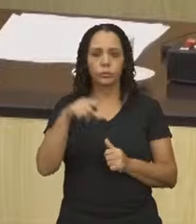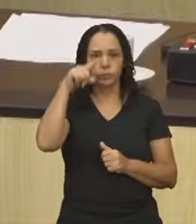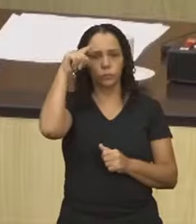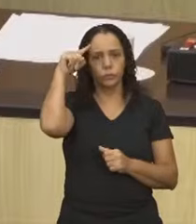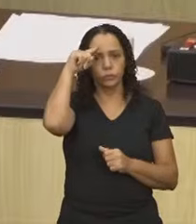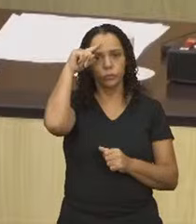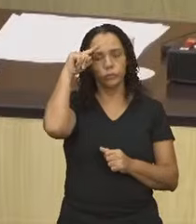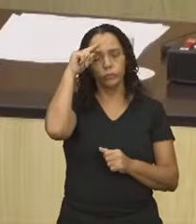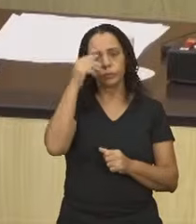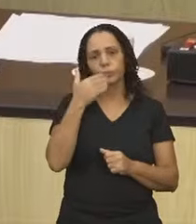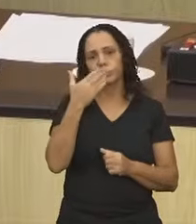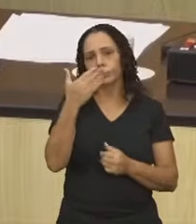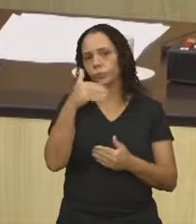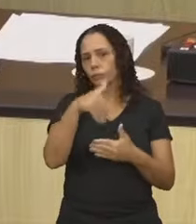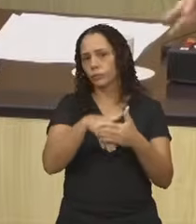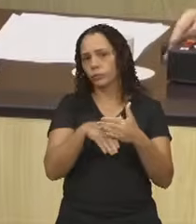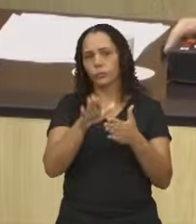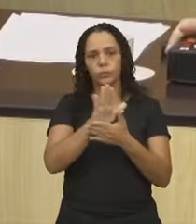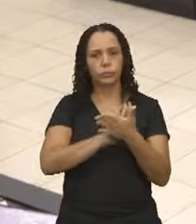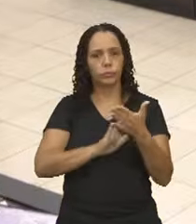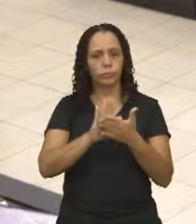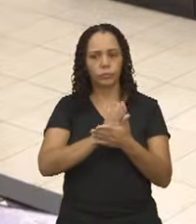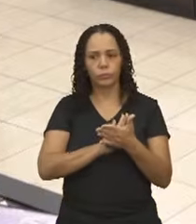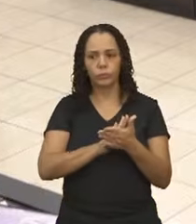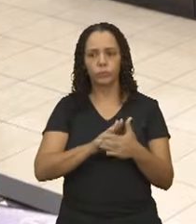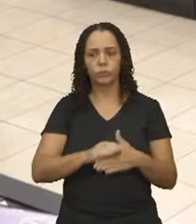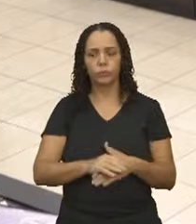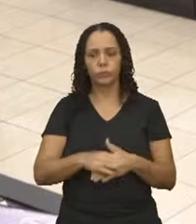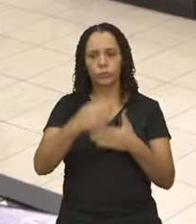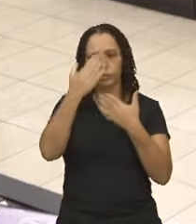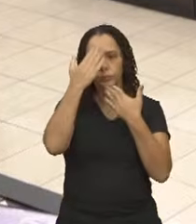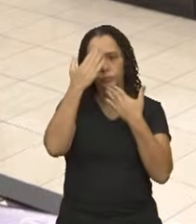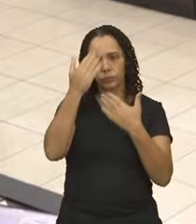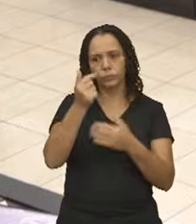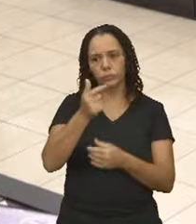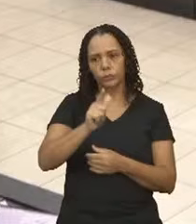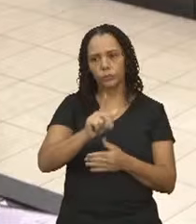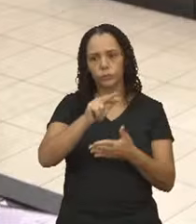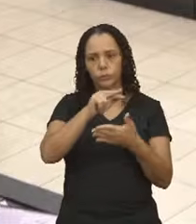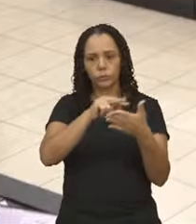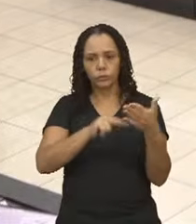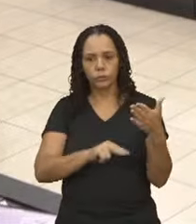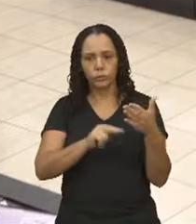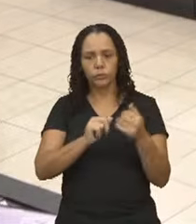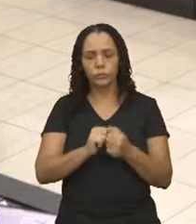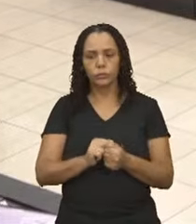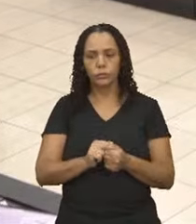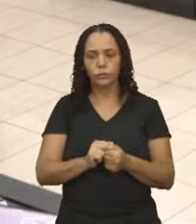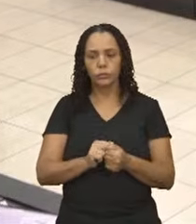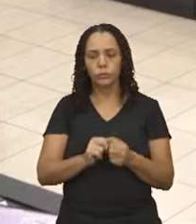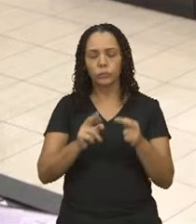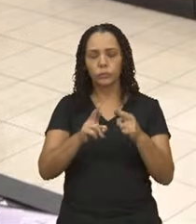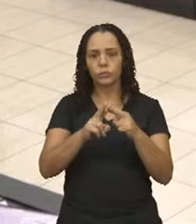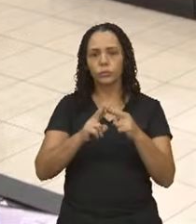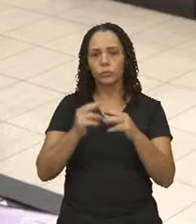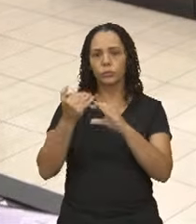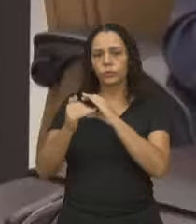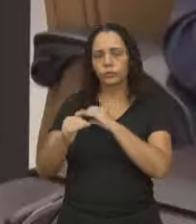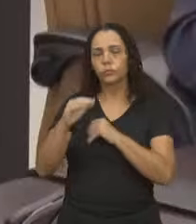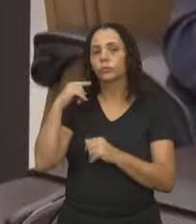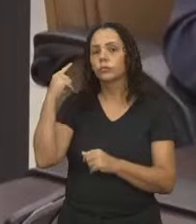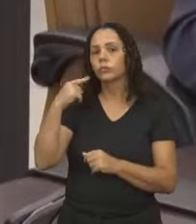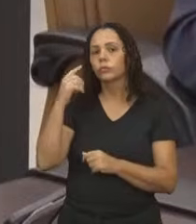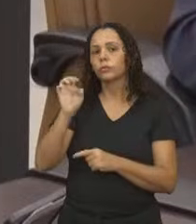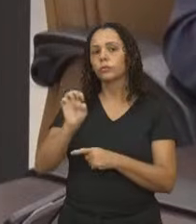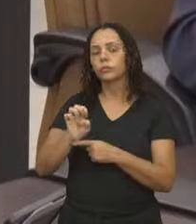Mariano. Não foi pedido votação. Obrigado, secretário, mais uma vez, pela leitura. Fizemos o requerimento ao deputado estadual André do Prado,